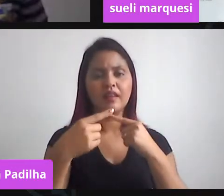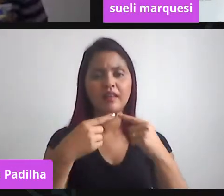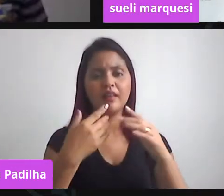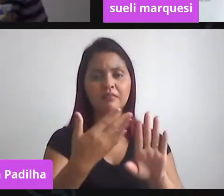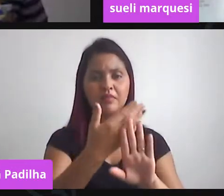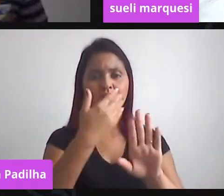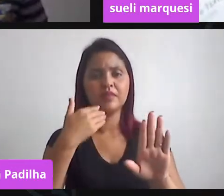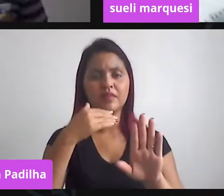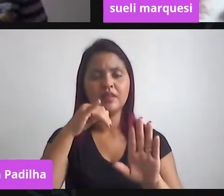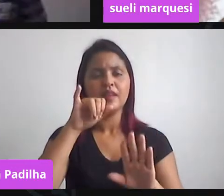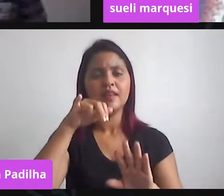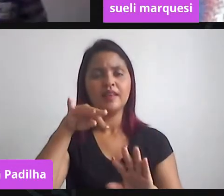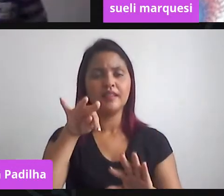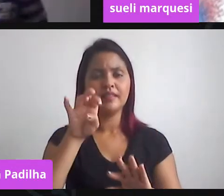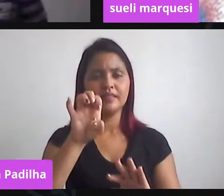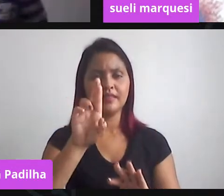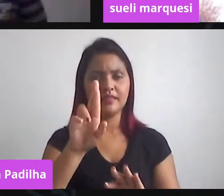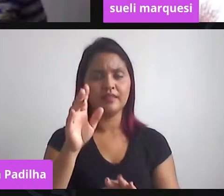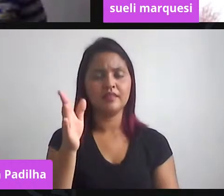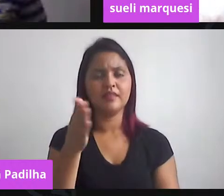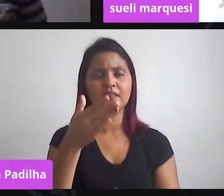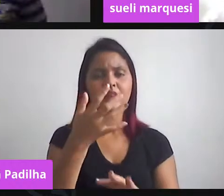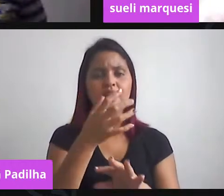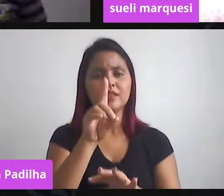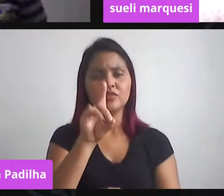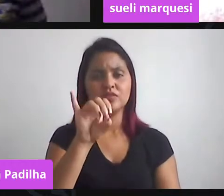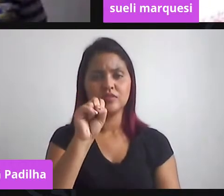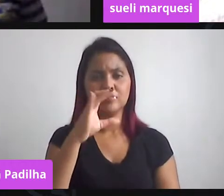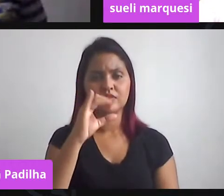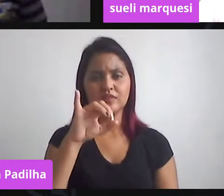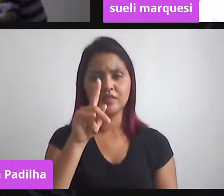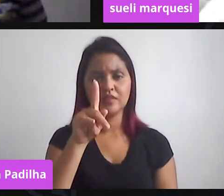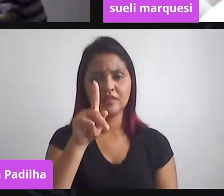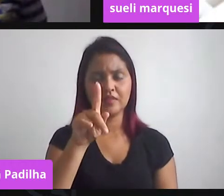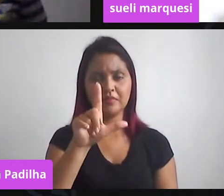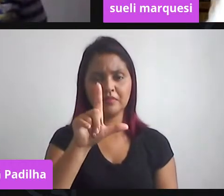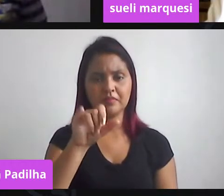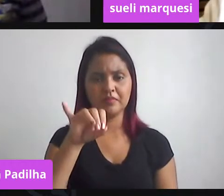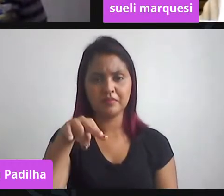Interdisciplinares. Aqui há uma riqueza